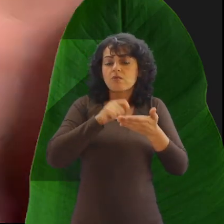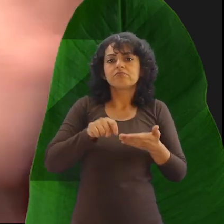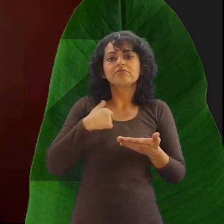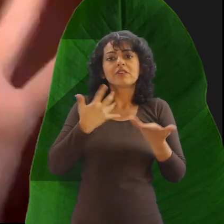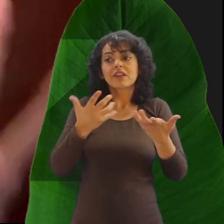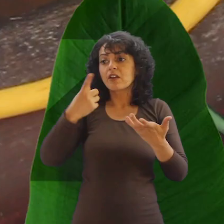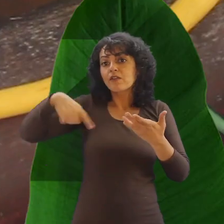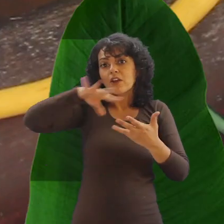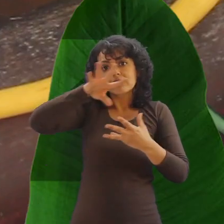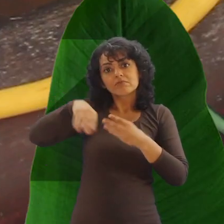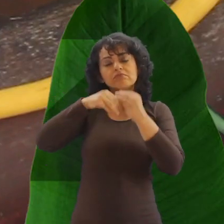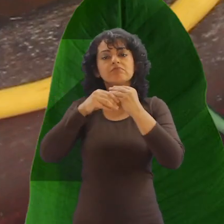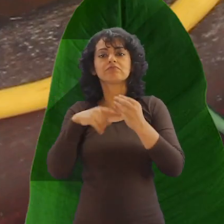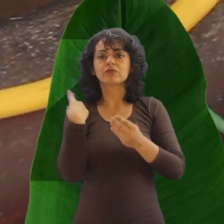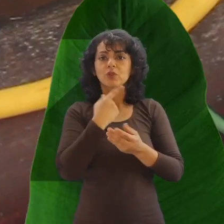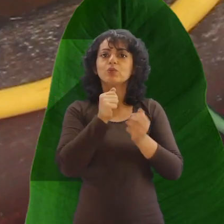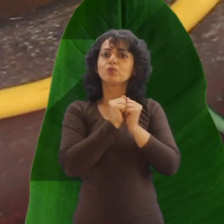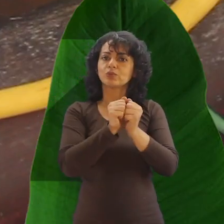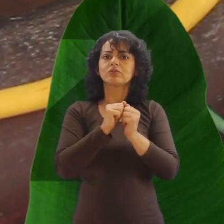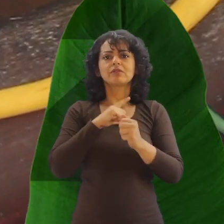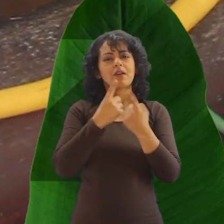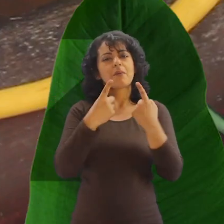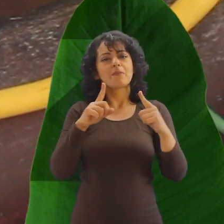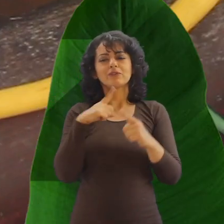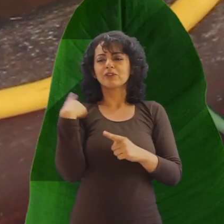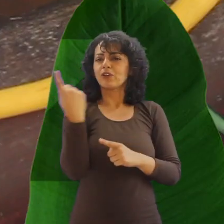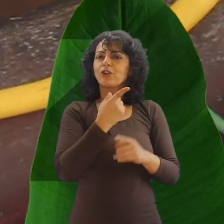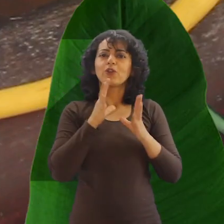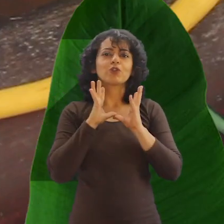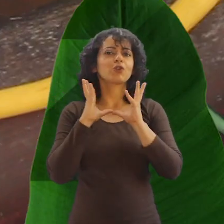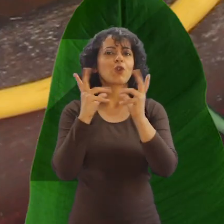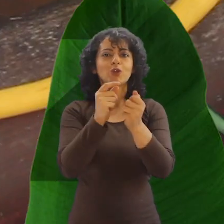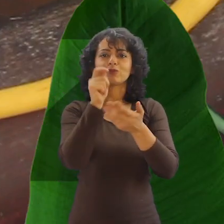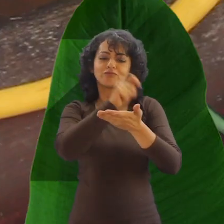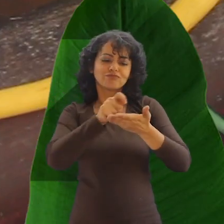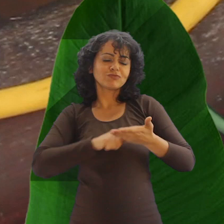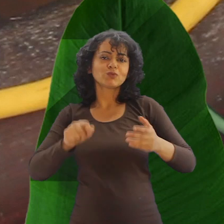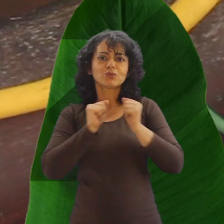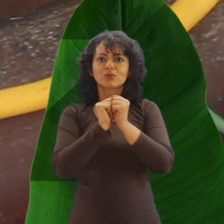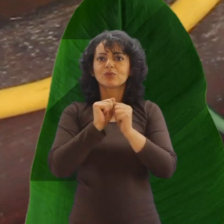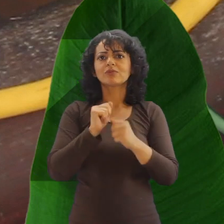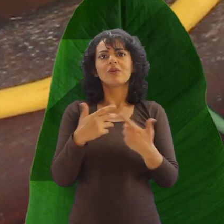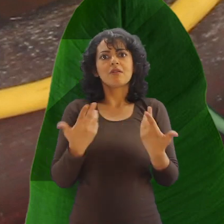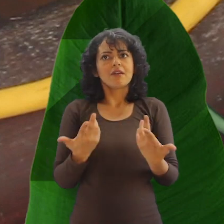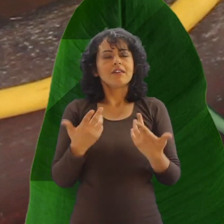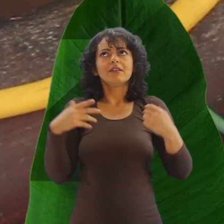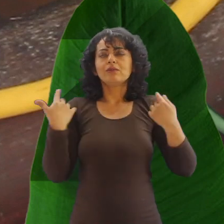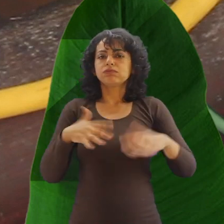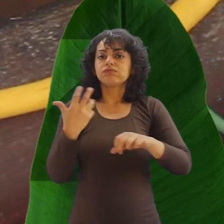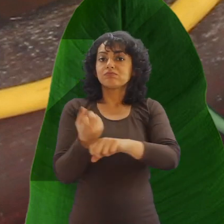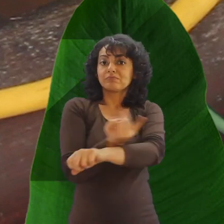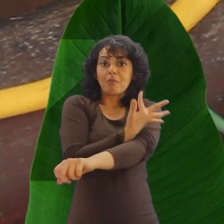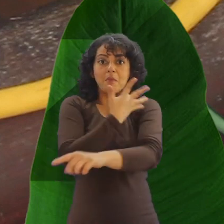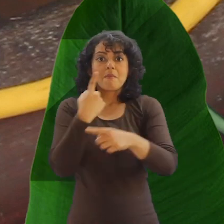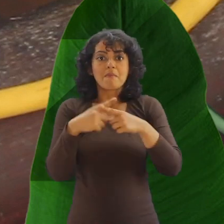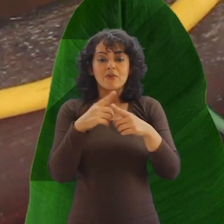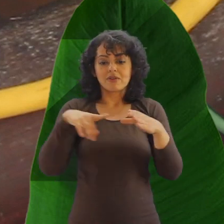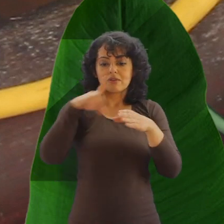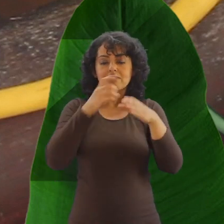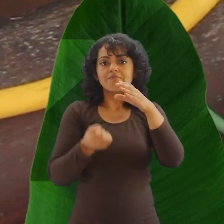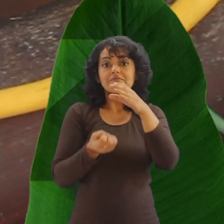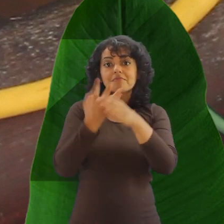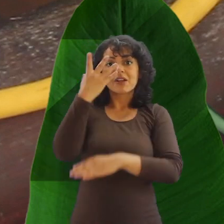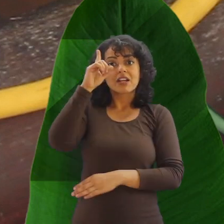música com todo mundo. Nossa, não sei nem dizer o que foi. Foi, assim, a loucura do mundo mesmo, o disco ter saído na